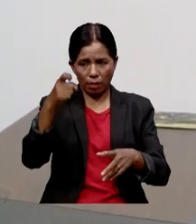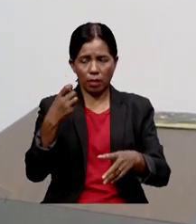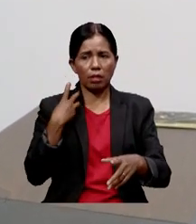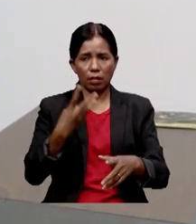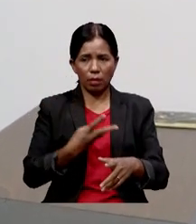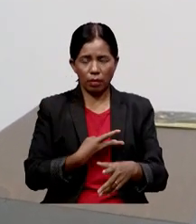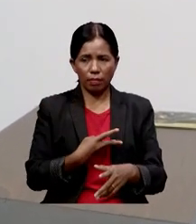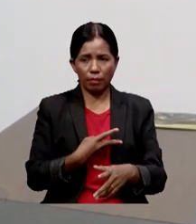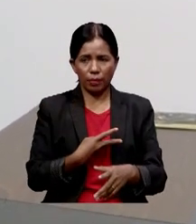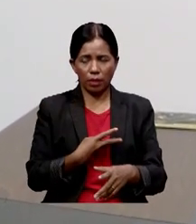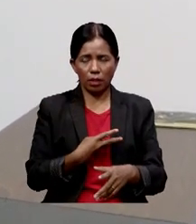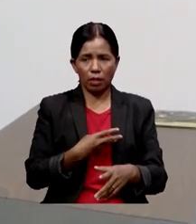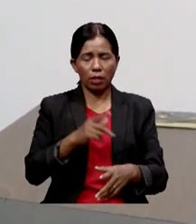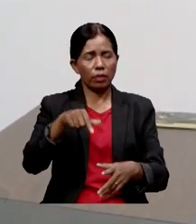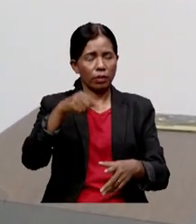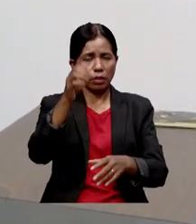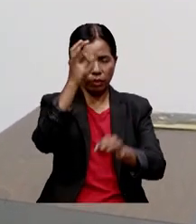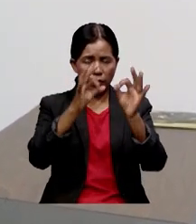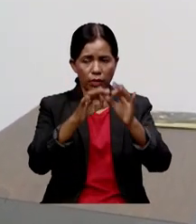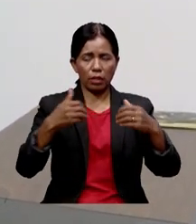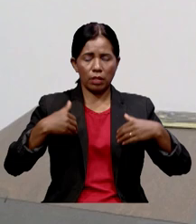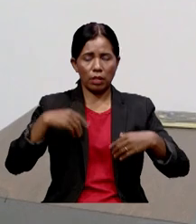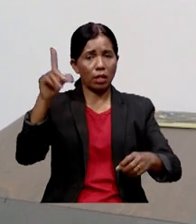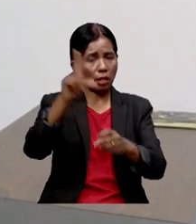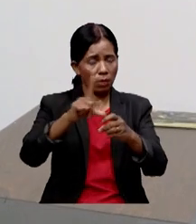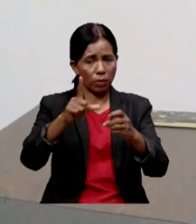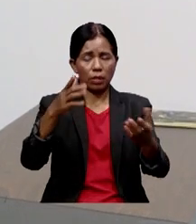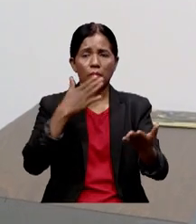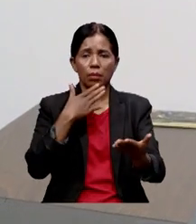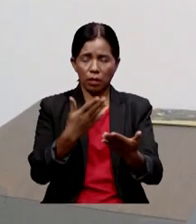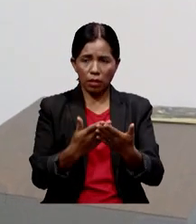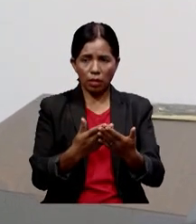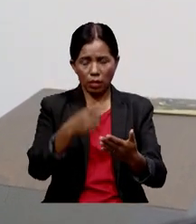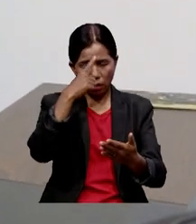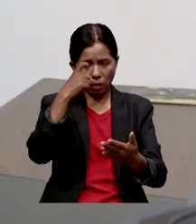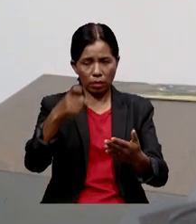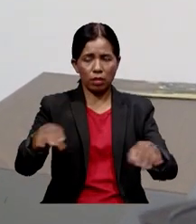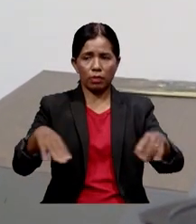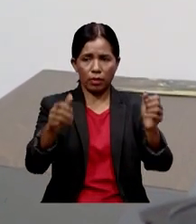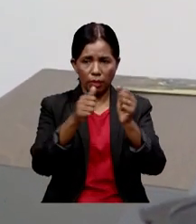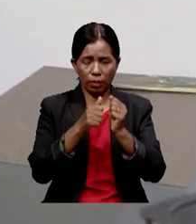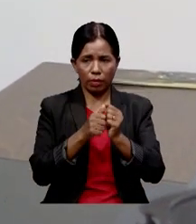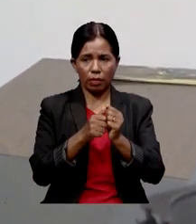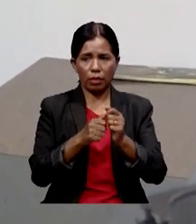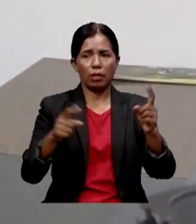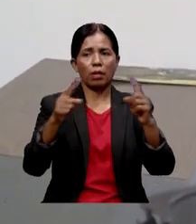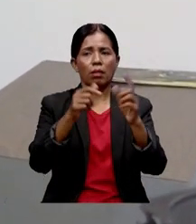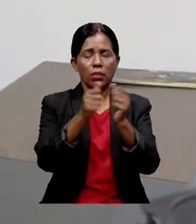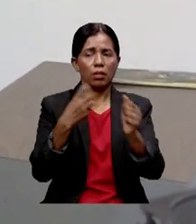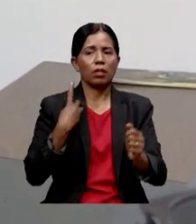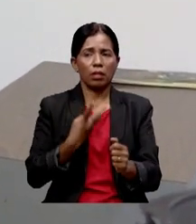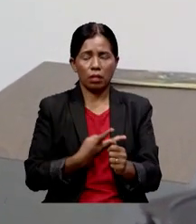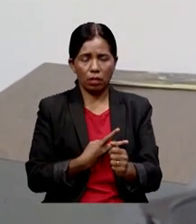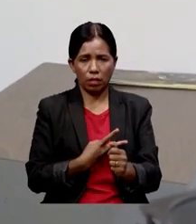estamos confiante que a taxa ir ao laboratório com qualidade. Tamba, colaboradores, ba, há muito com ida